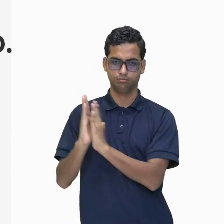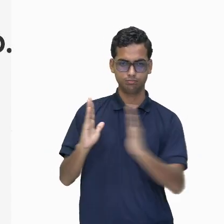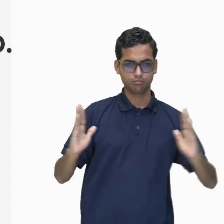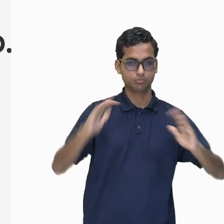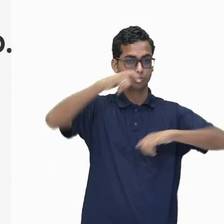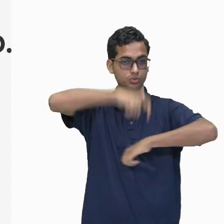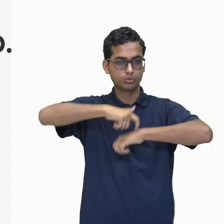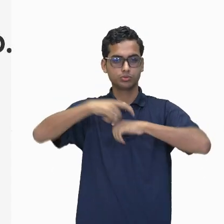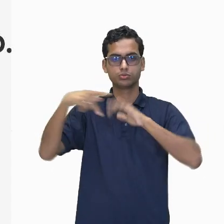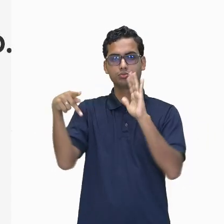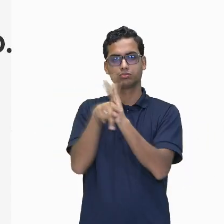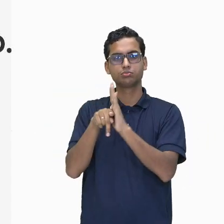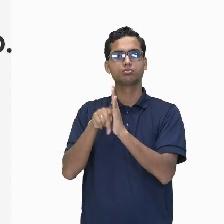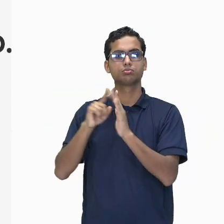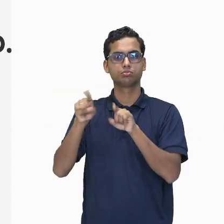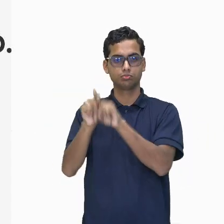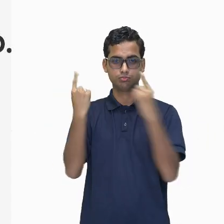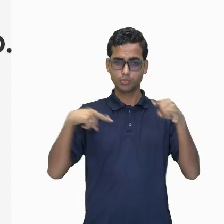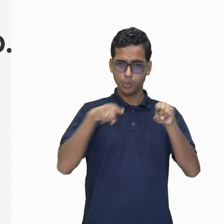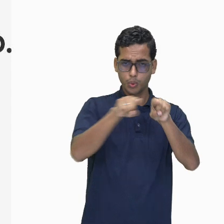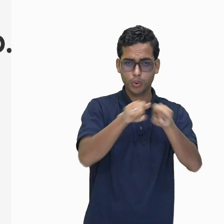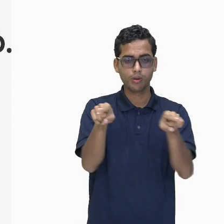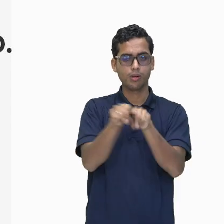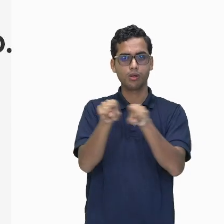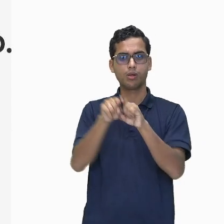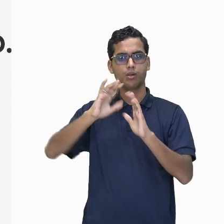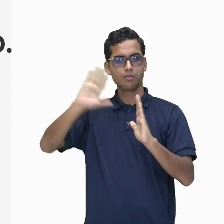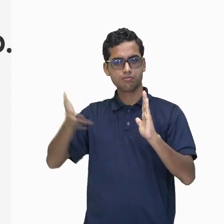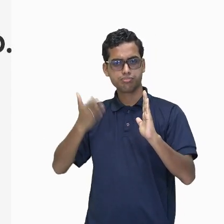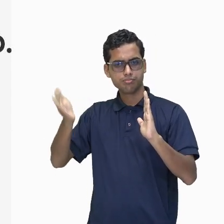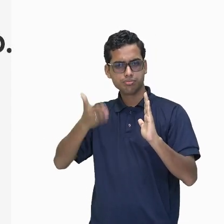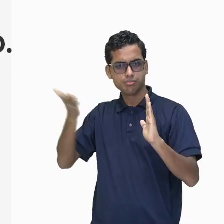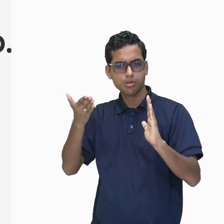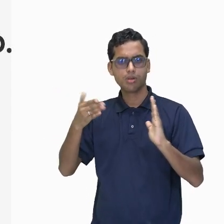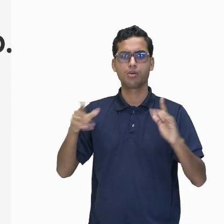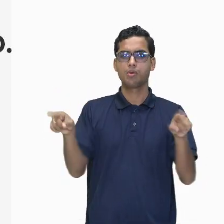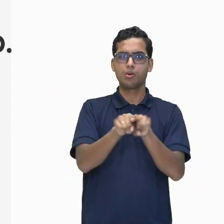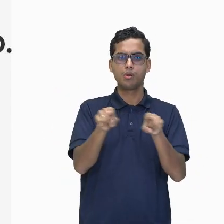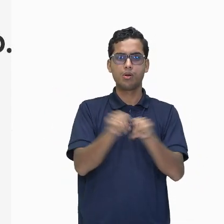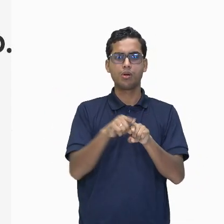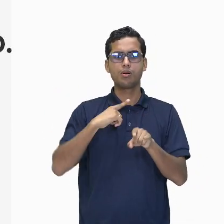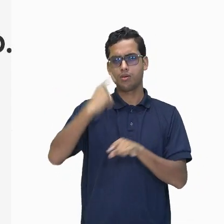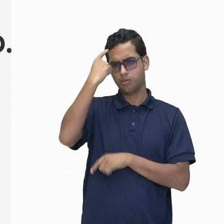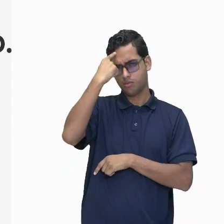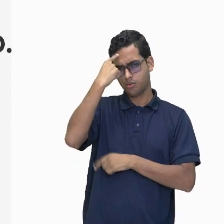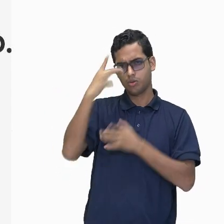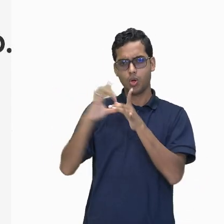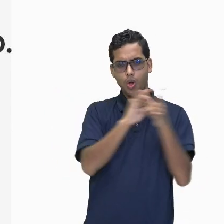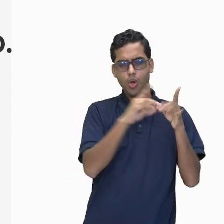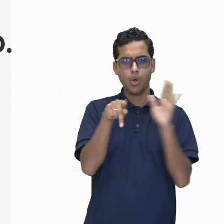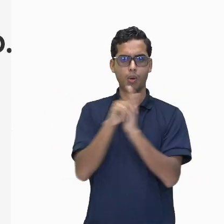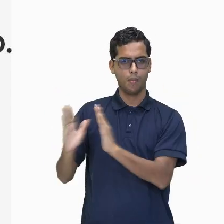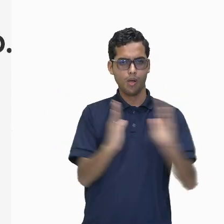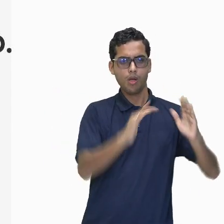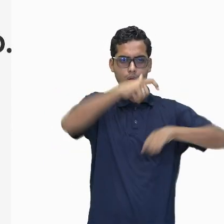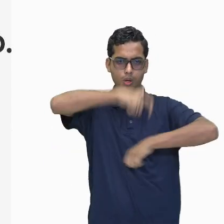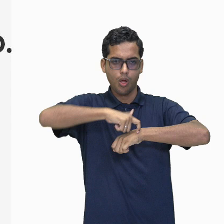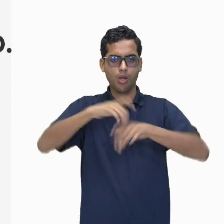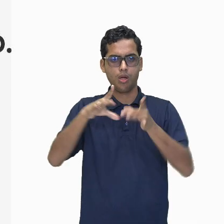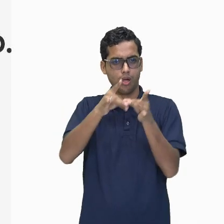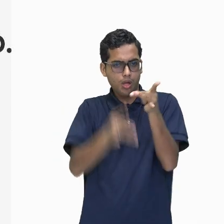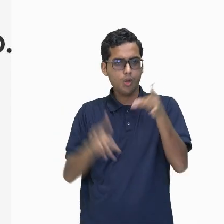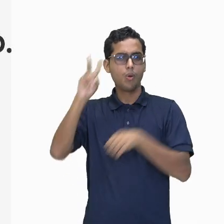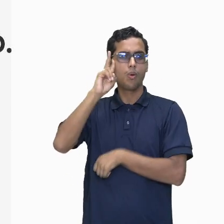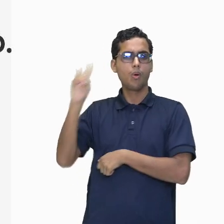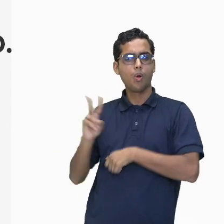sincronias e diacronias, reflexões sobre o sentido das cronologias. E no nosso detalhamento, nós vamos verificar